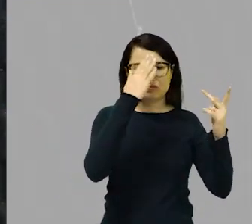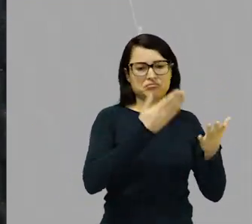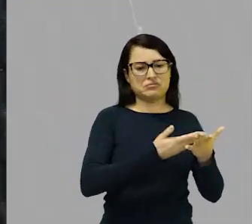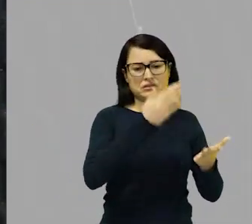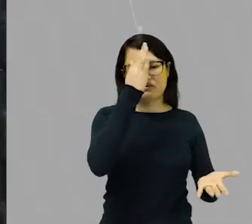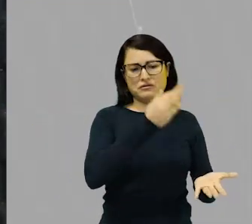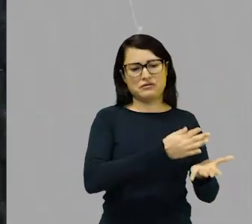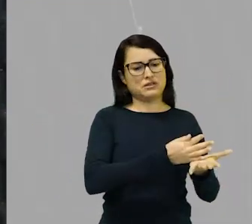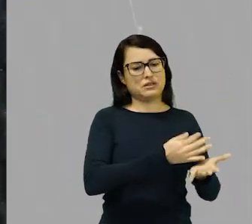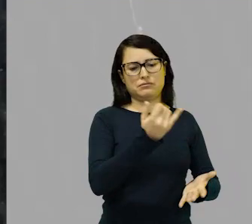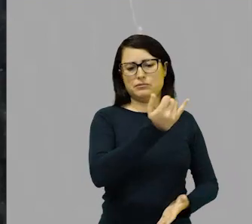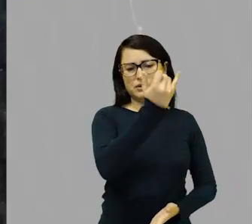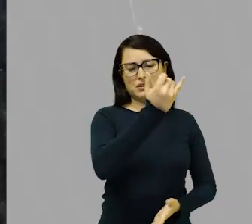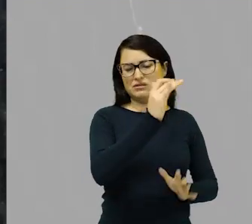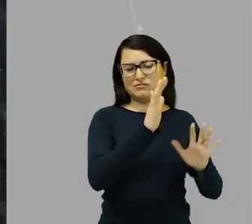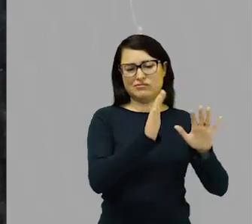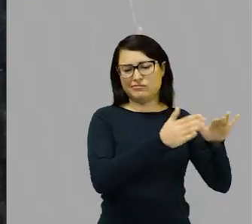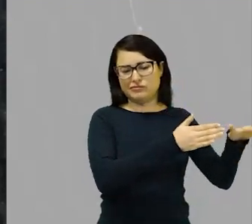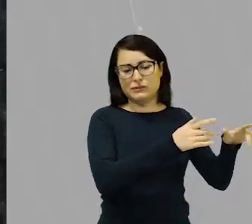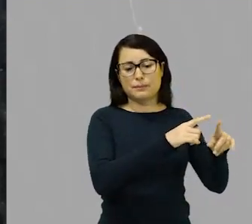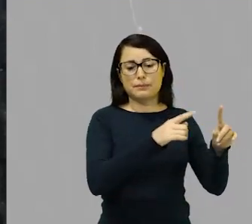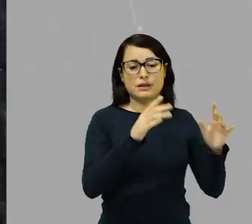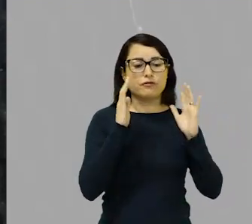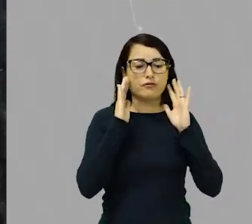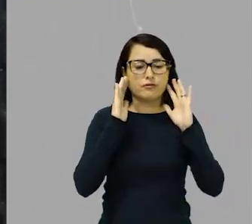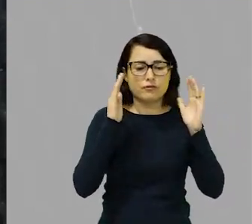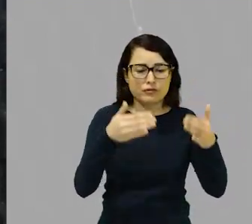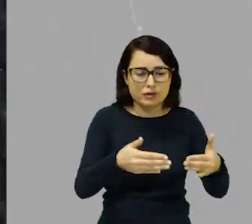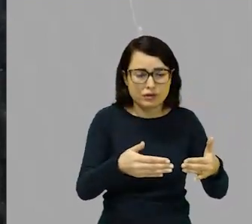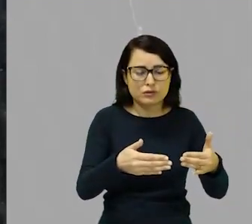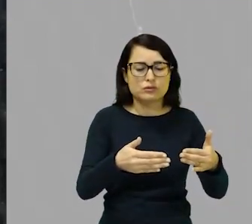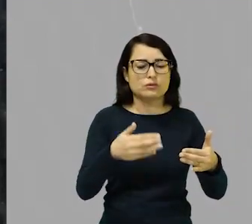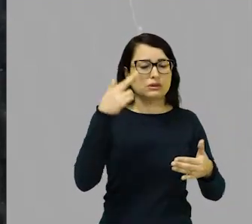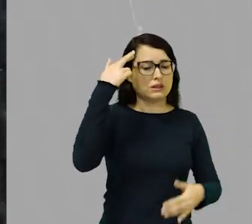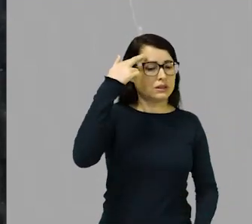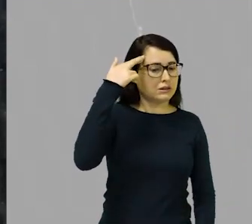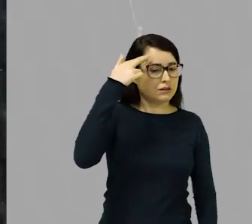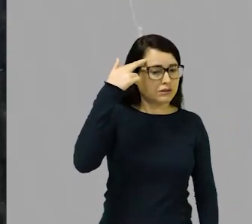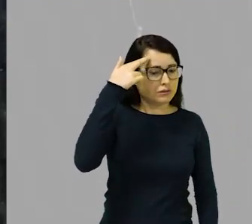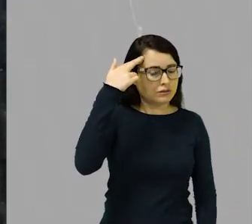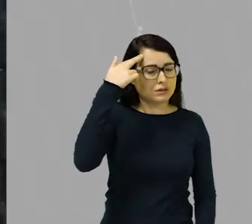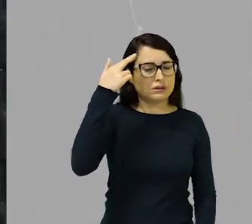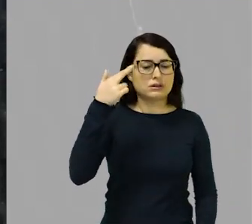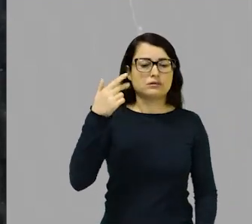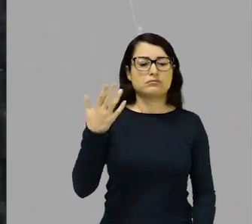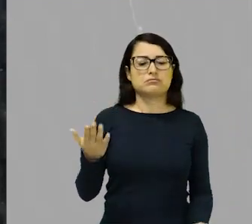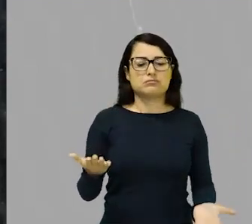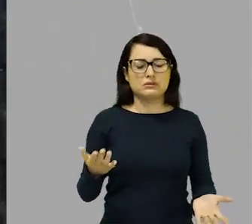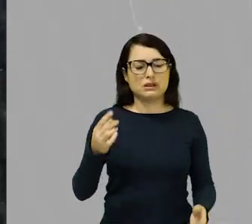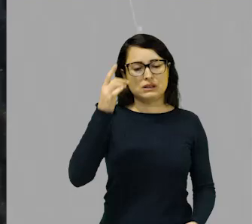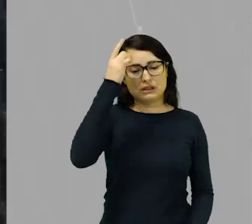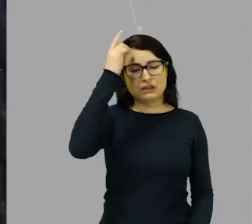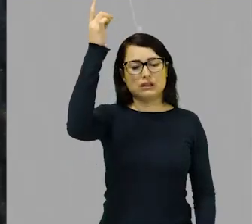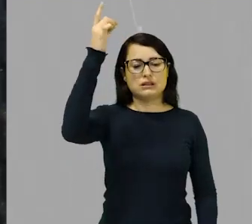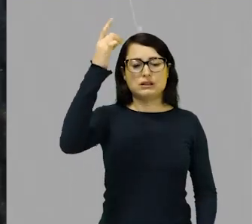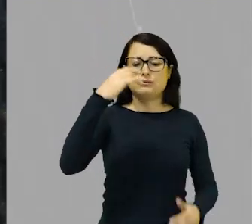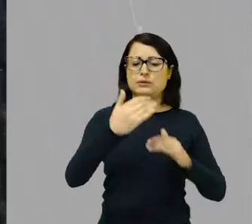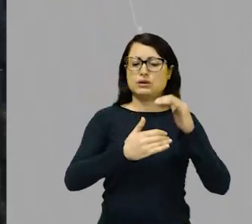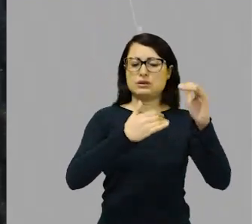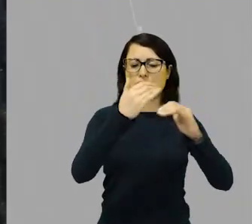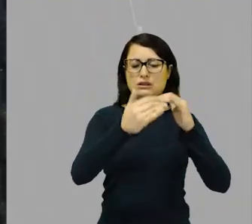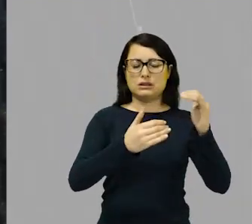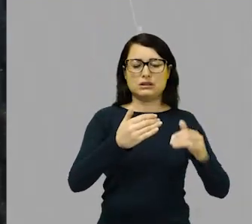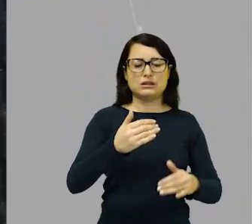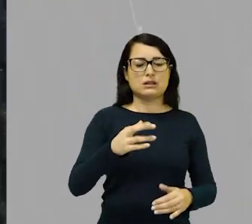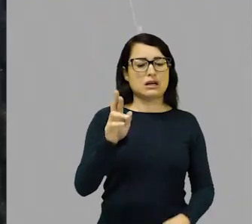fé como tão importantes, mas focam na ideia mais da racionalidade, da conduta, da ideia do progresso, da